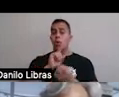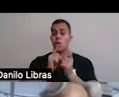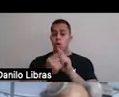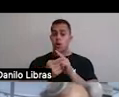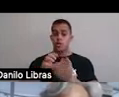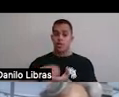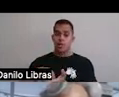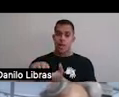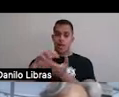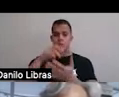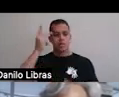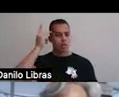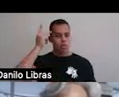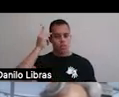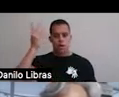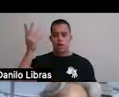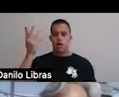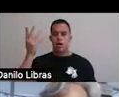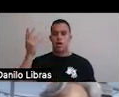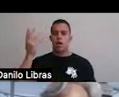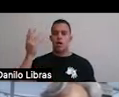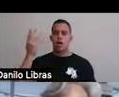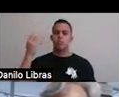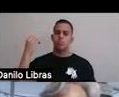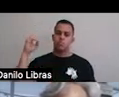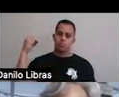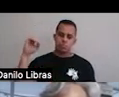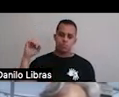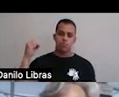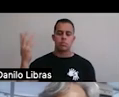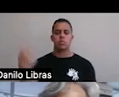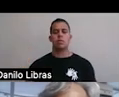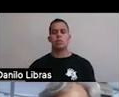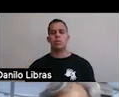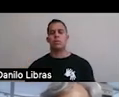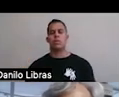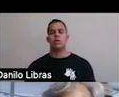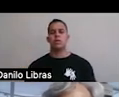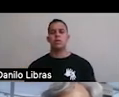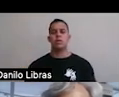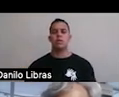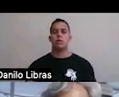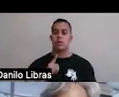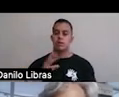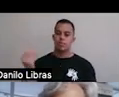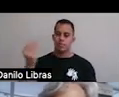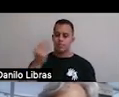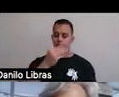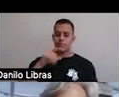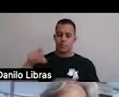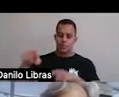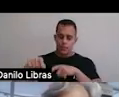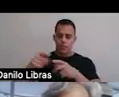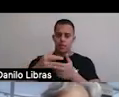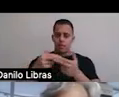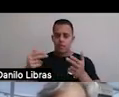de São Paulo, Rio Grande do Sul, que tem muita agricultura, Mato Grosso